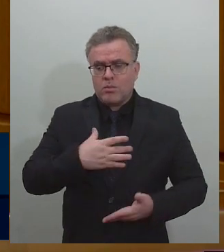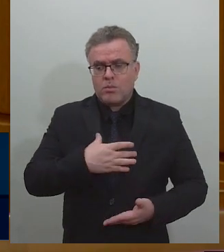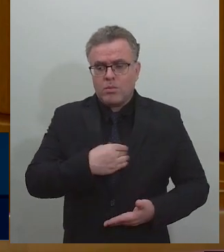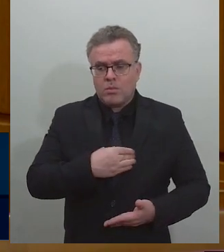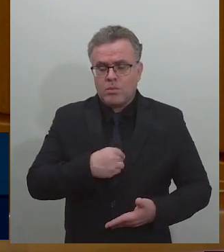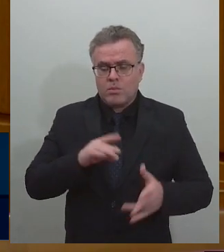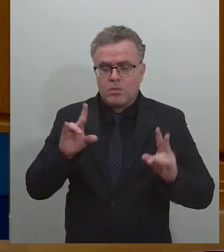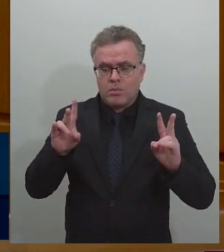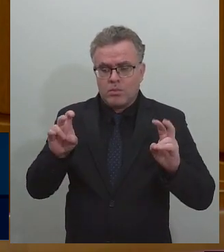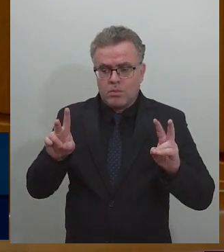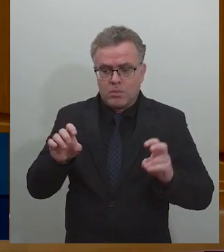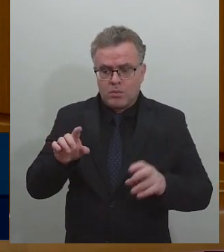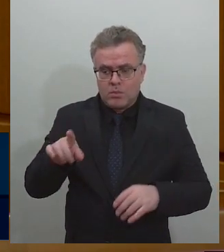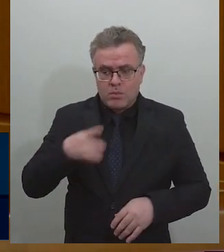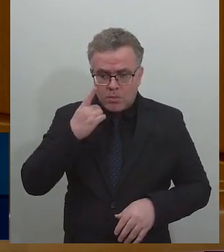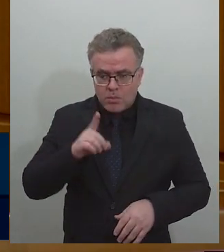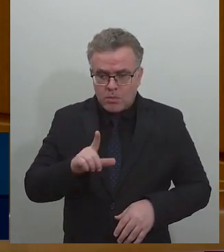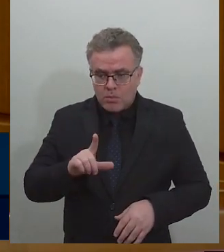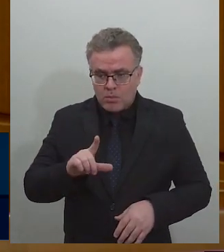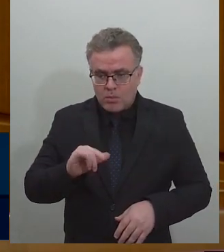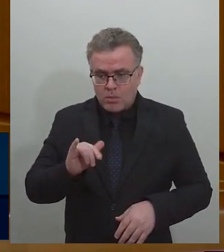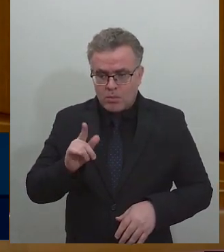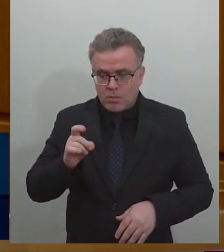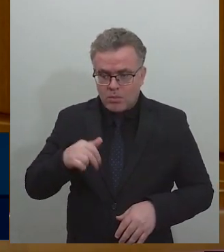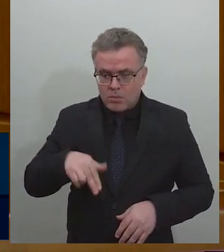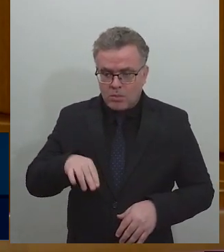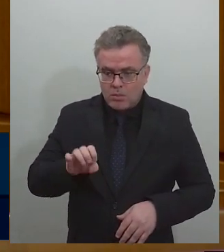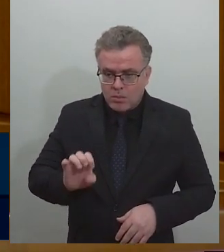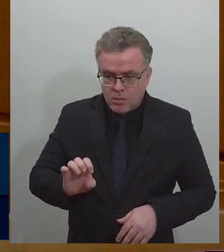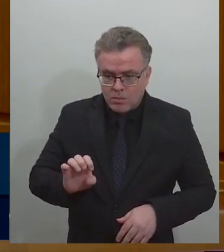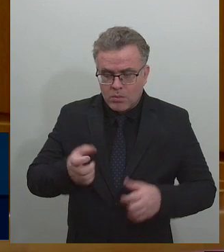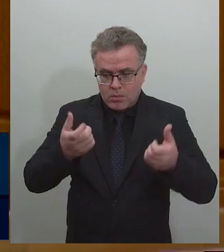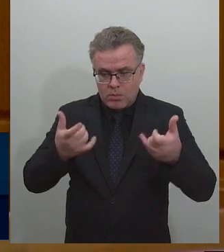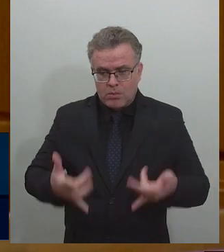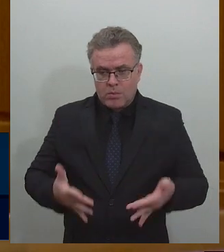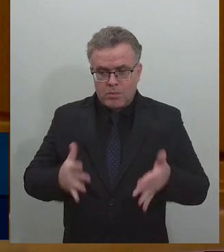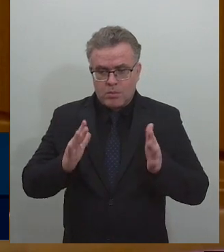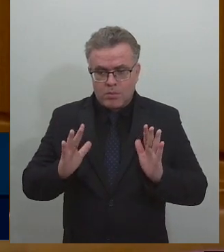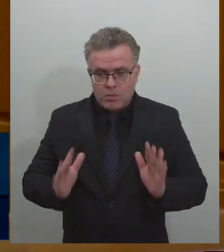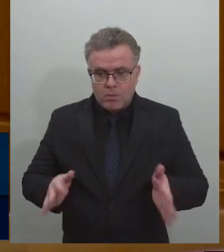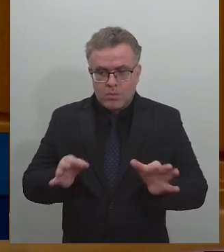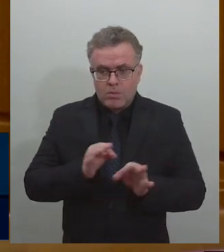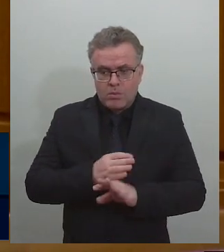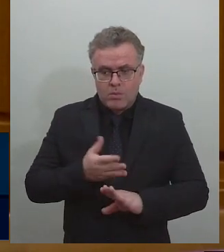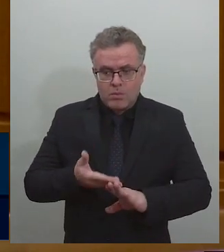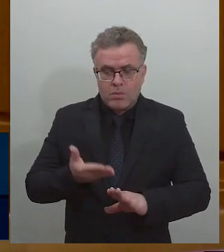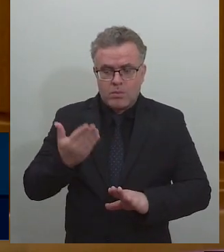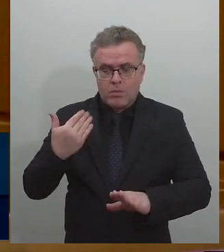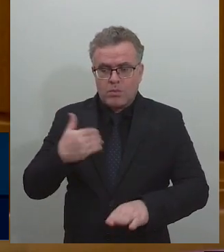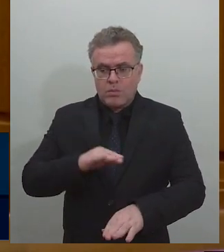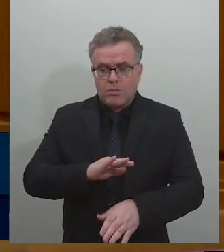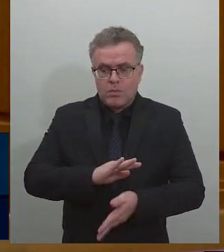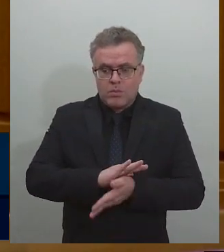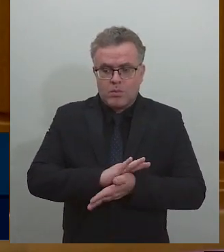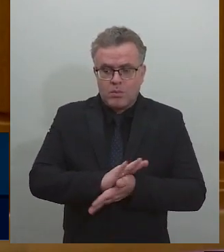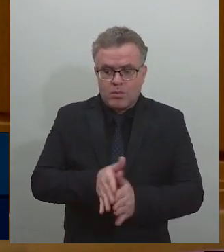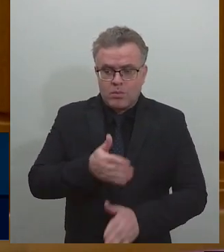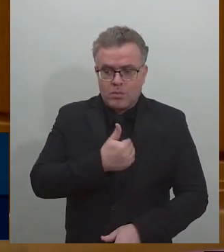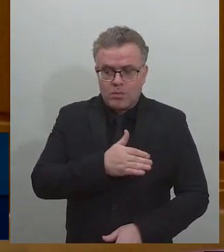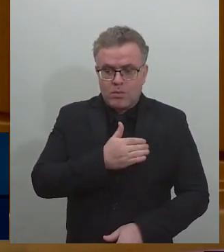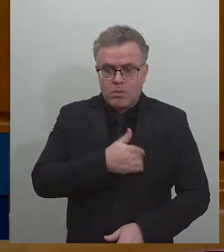aqui, em que as mulheres tinham um preconceito de que da mama era